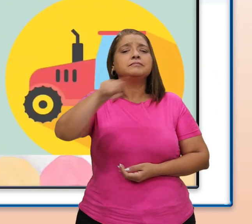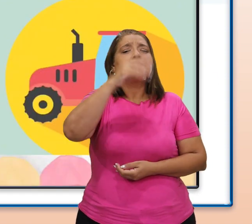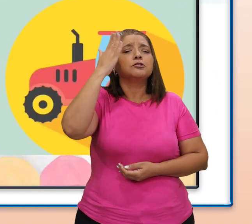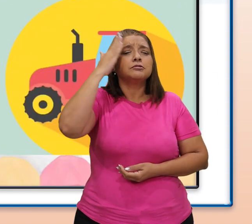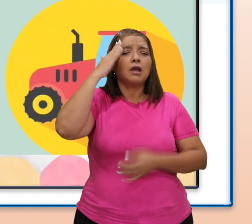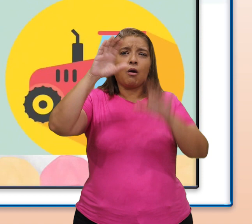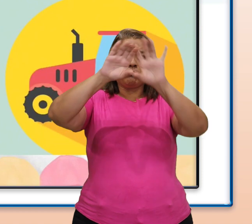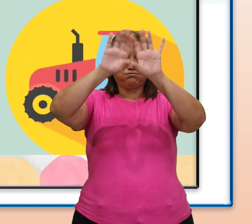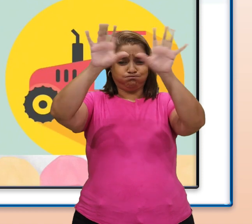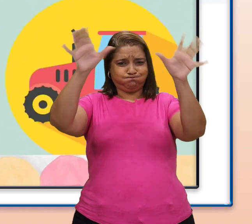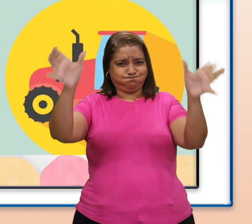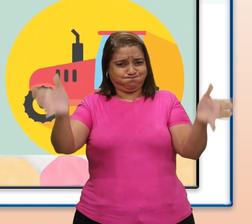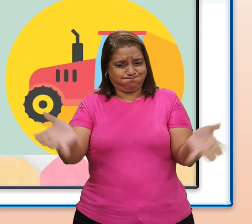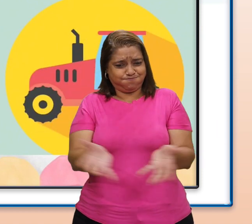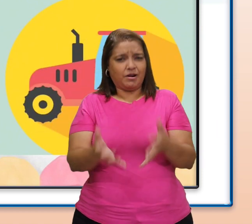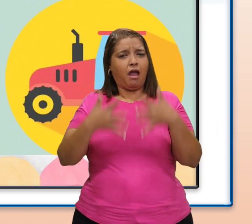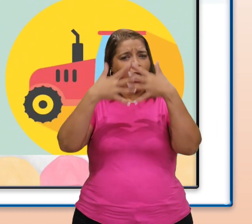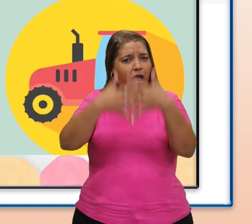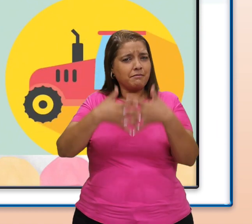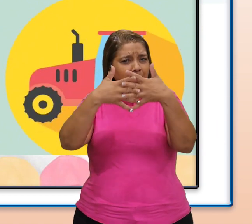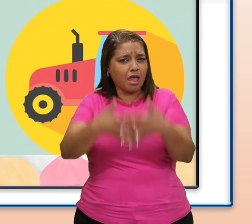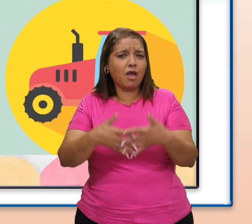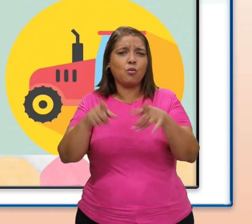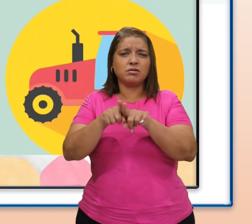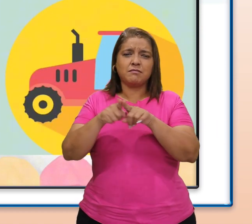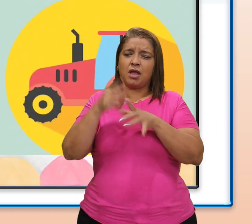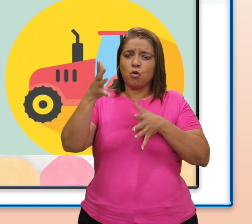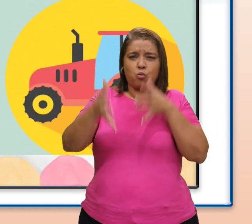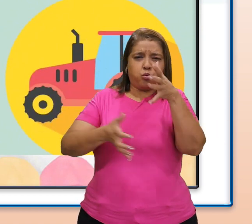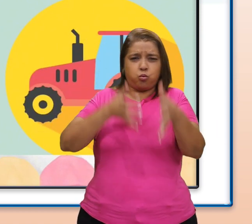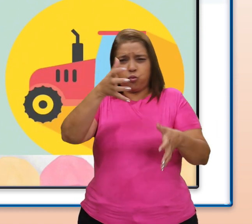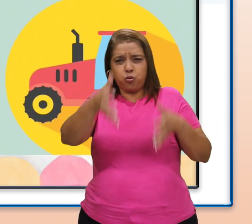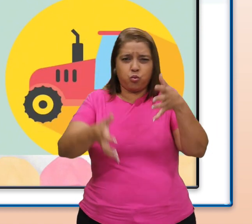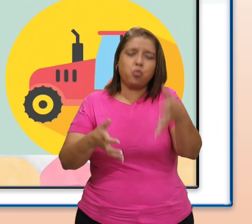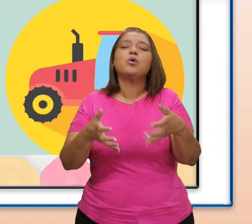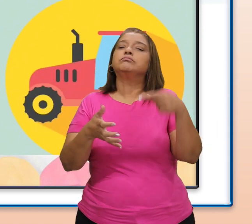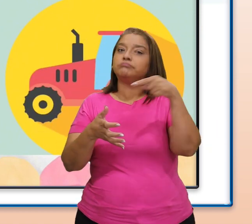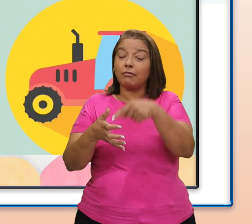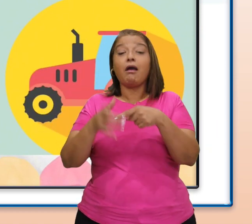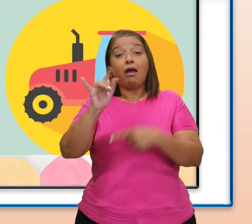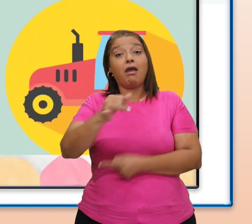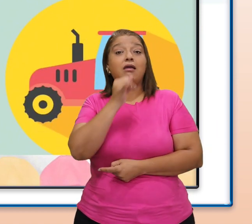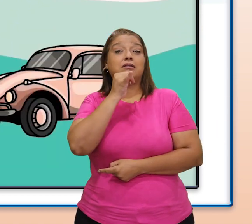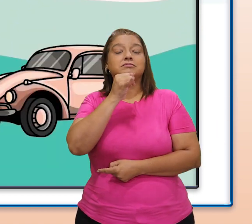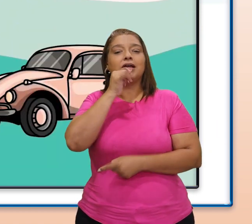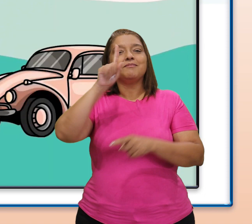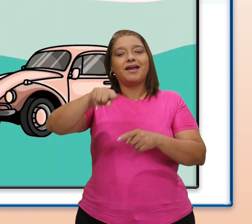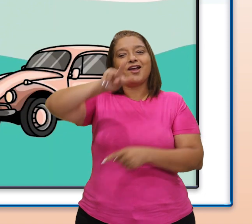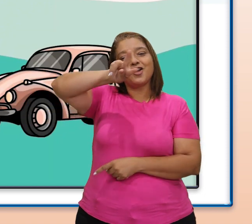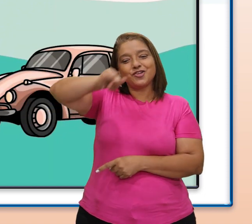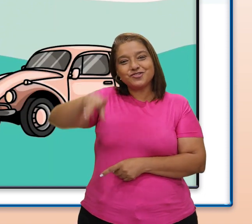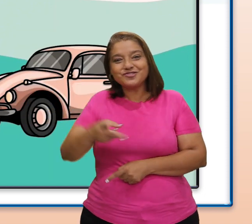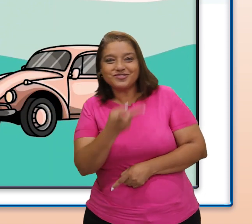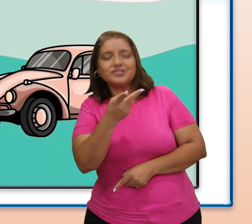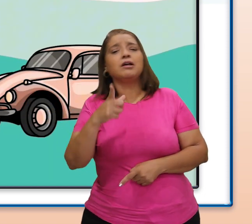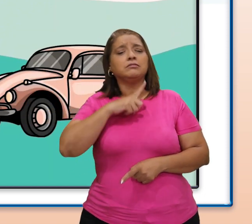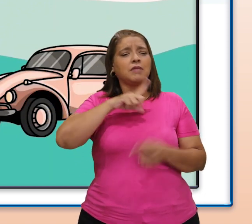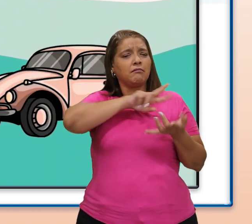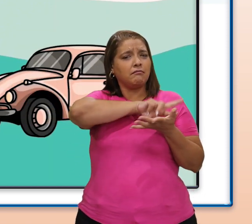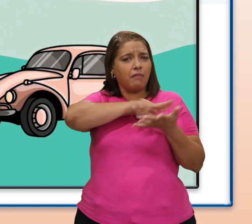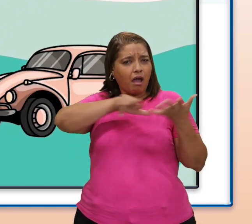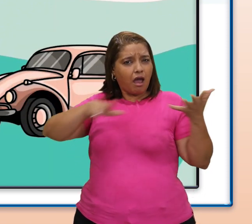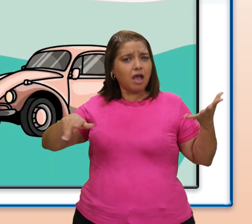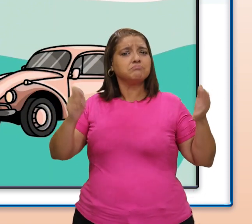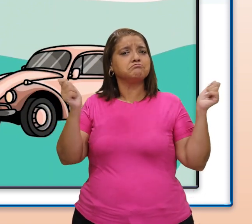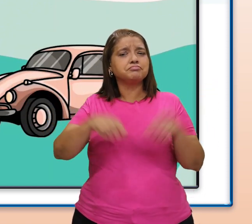aqueles pneus gigantes que vemos em caminhões ou tratores? Eles são um exemplo de circunferência, assim como